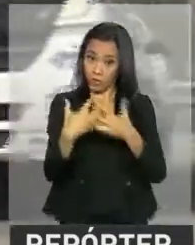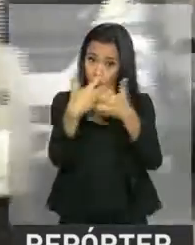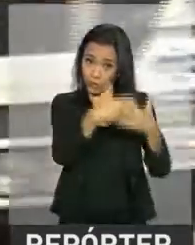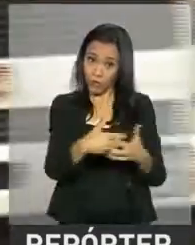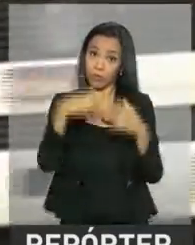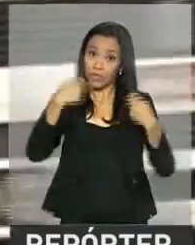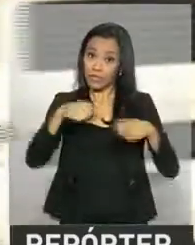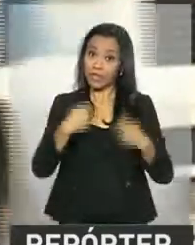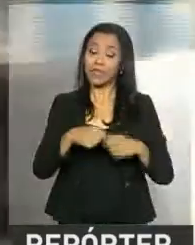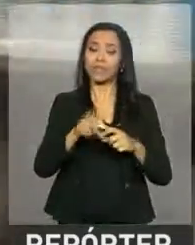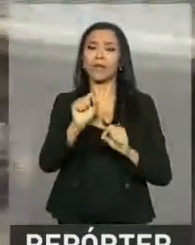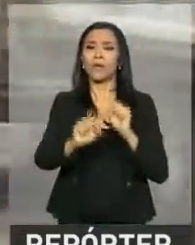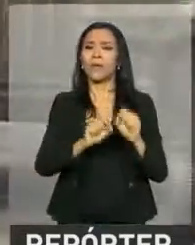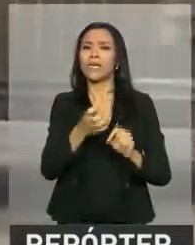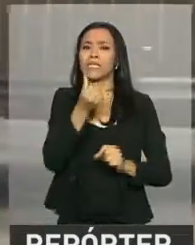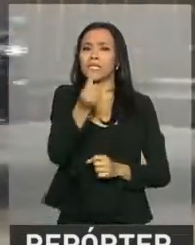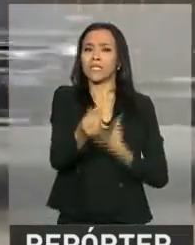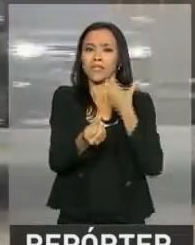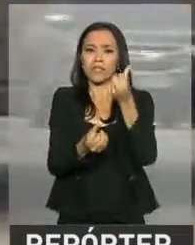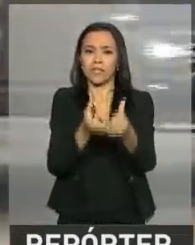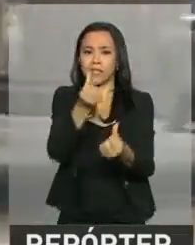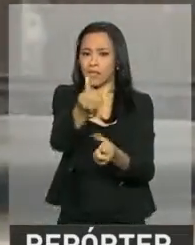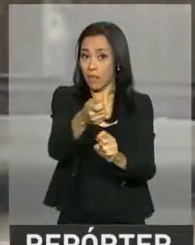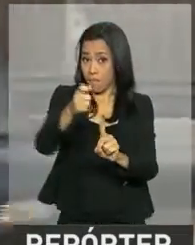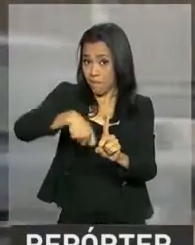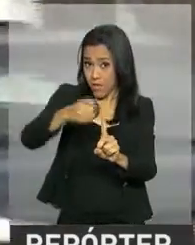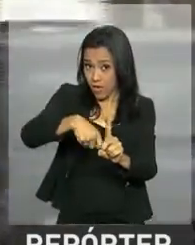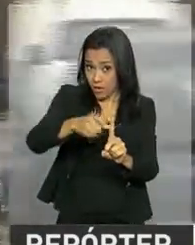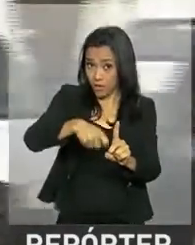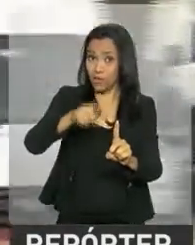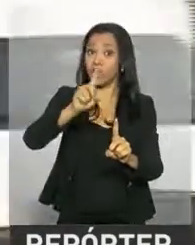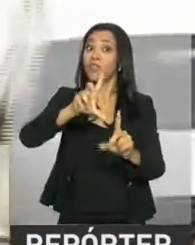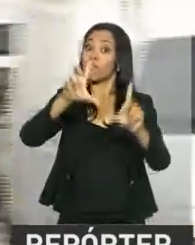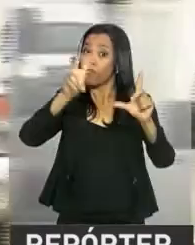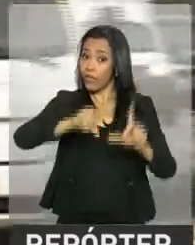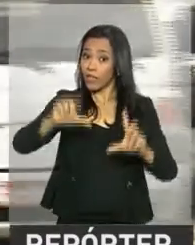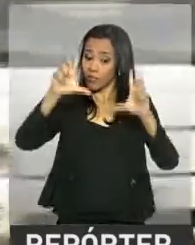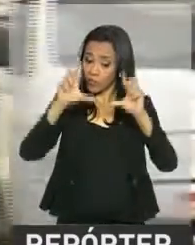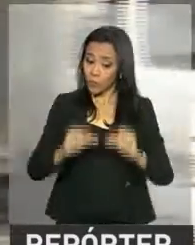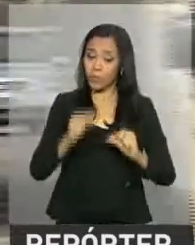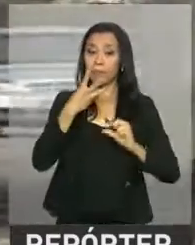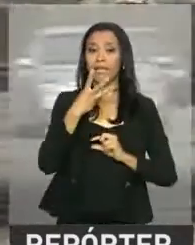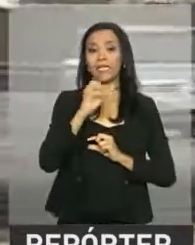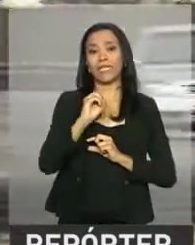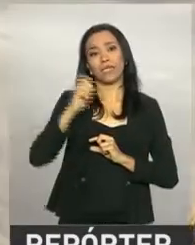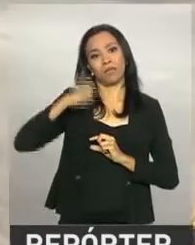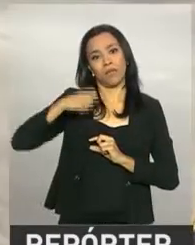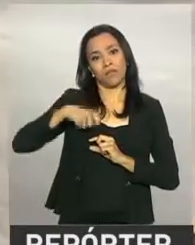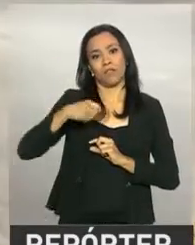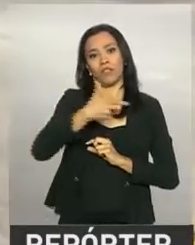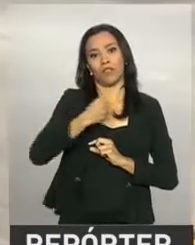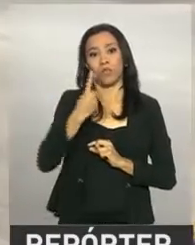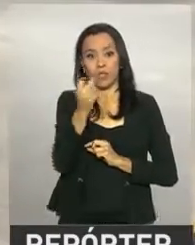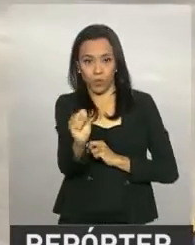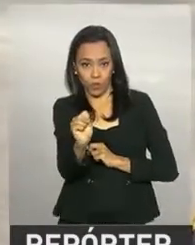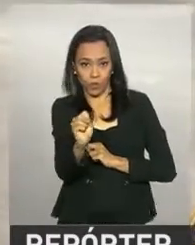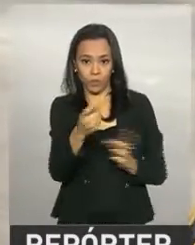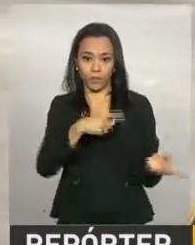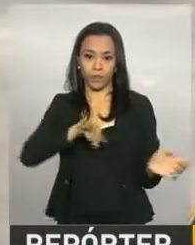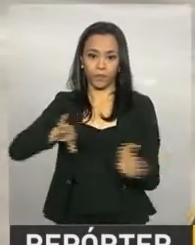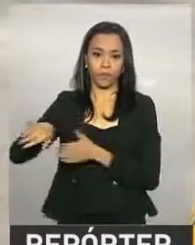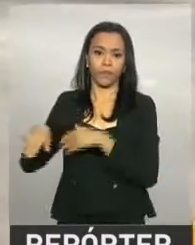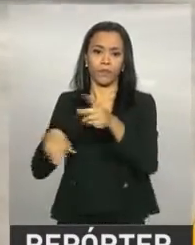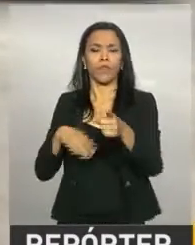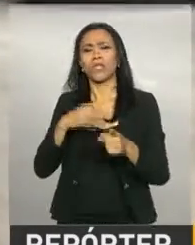feita de 60 em 60 meses prazo que vai cair para 30 meses em 2018 toda medida que ela